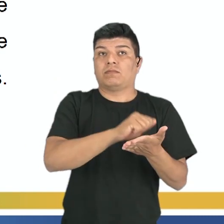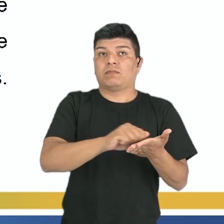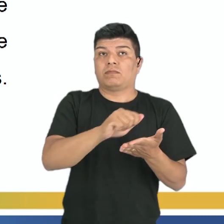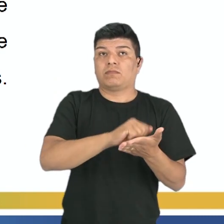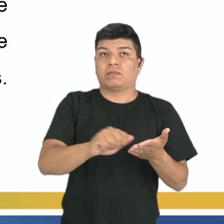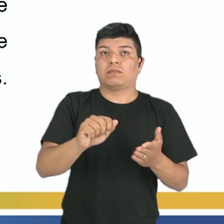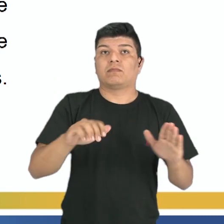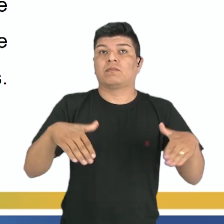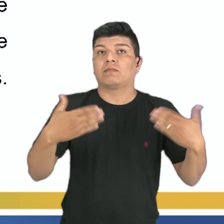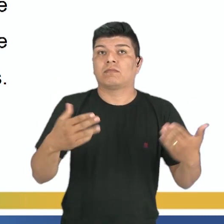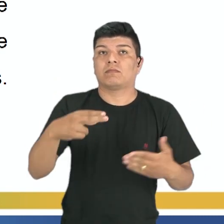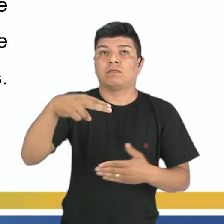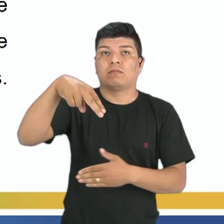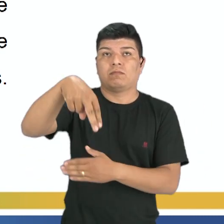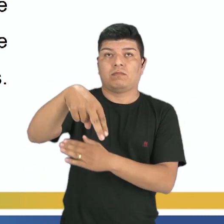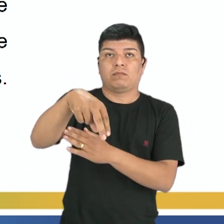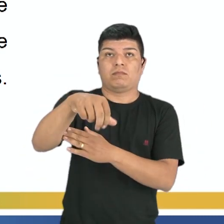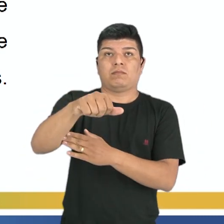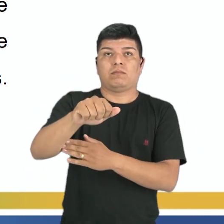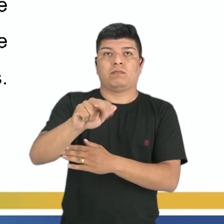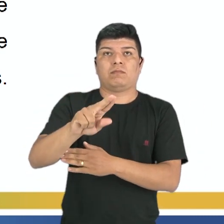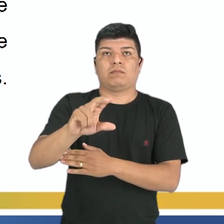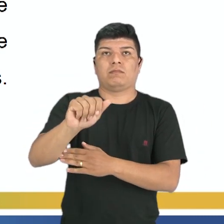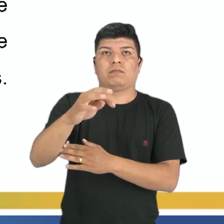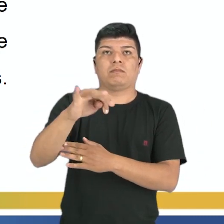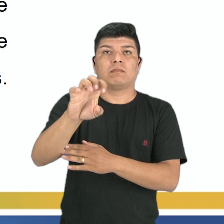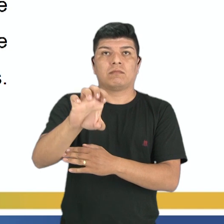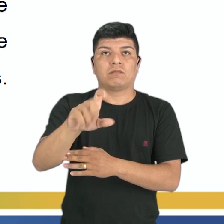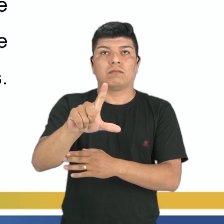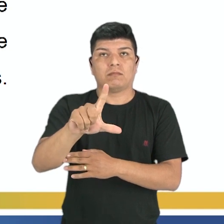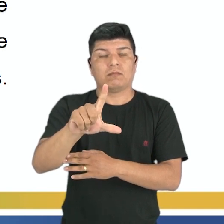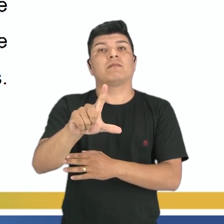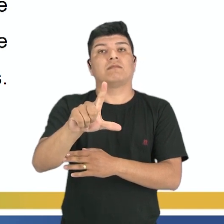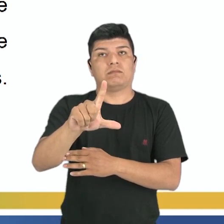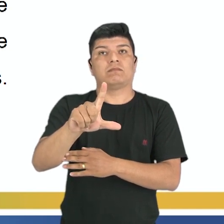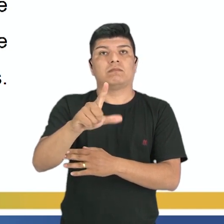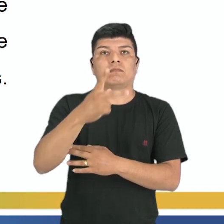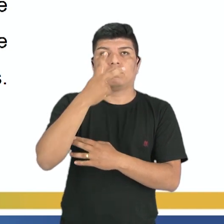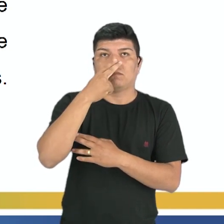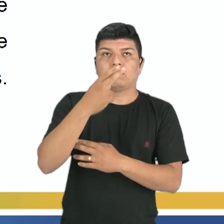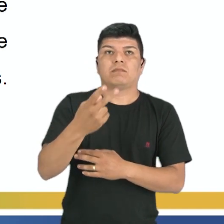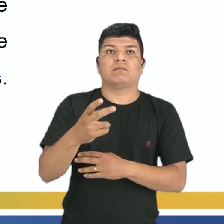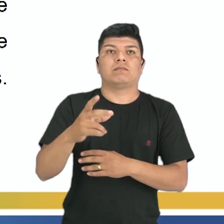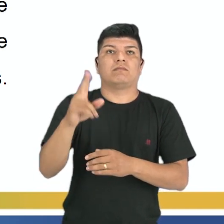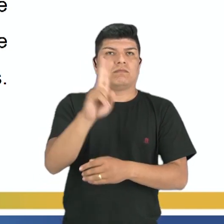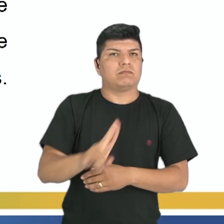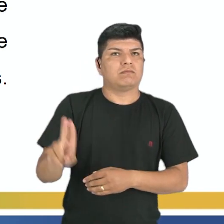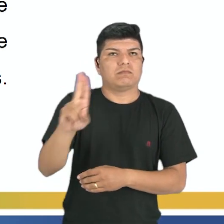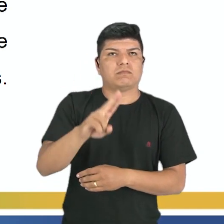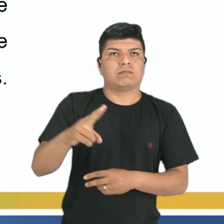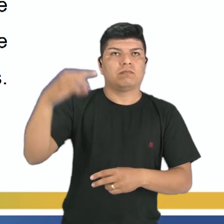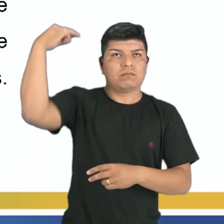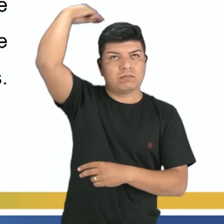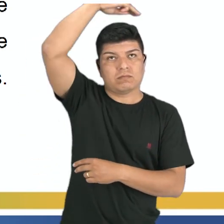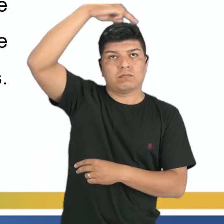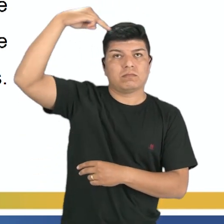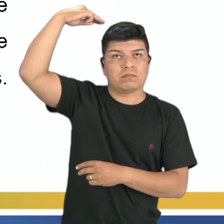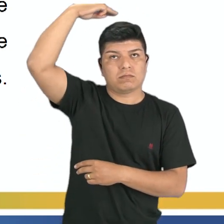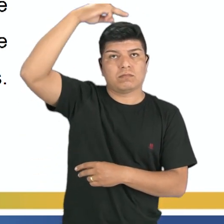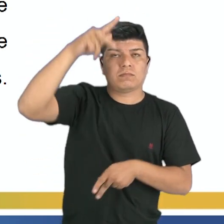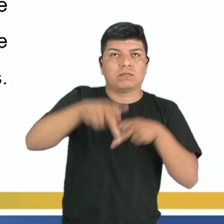náhuatl, né? É um sistema de escrita pictográfico e ideográfico pré-colombiano, usado no México Central pelos povos